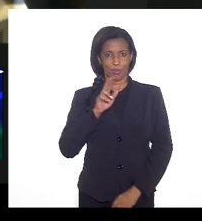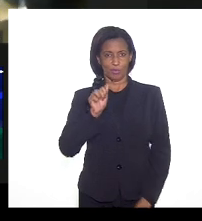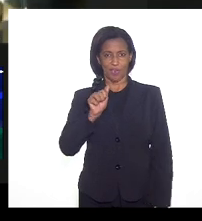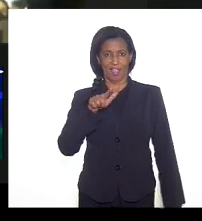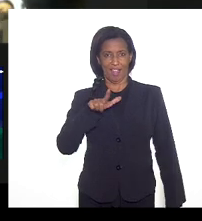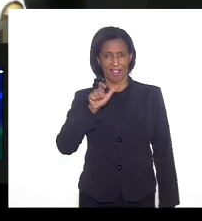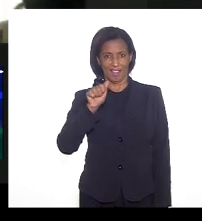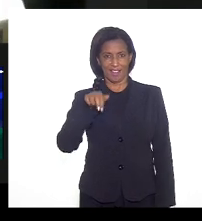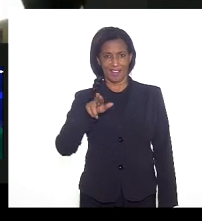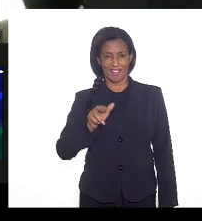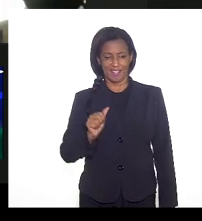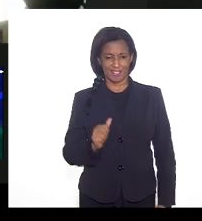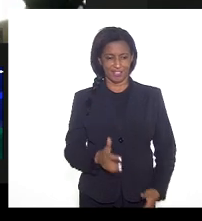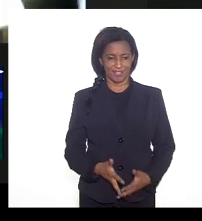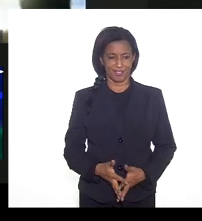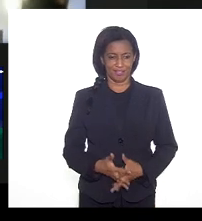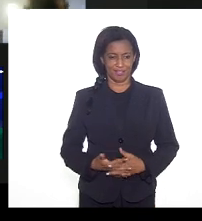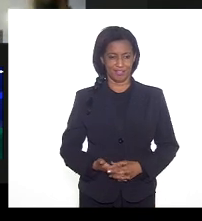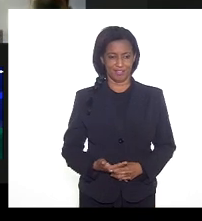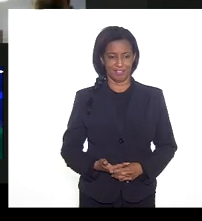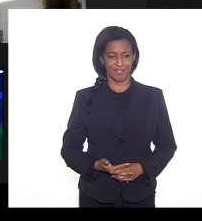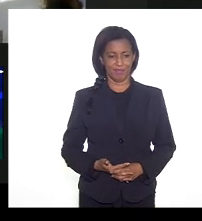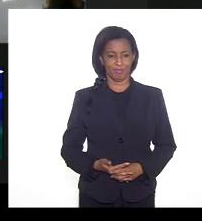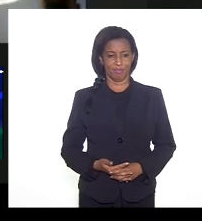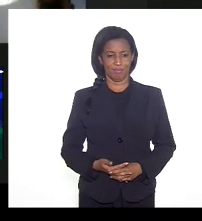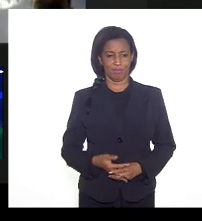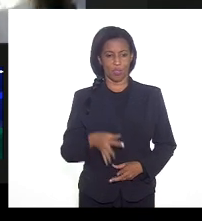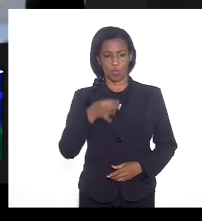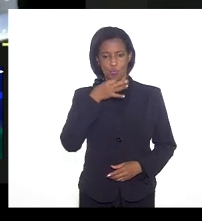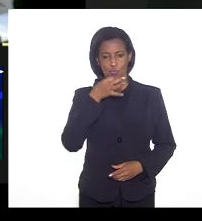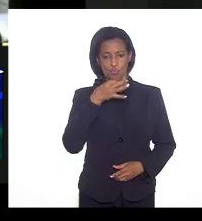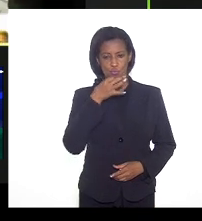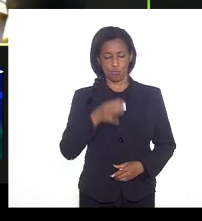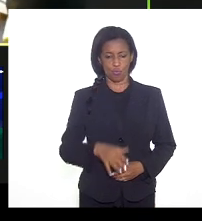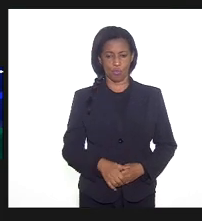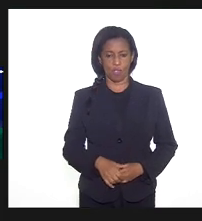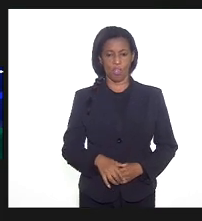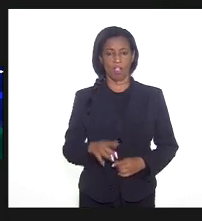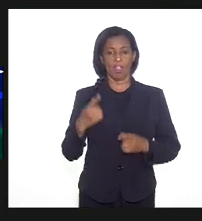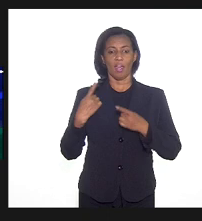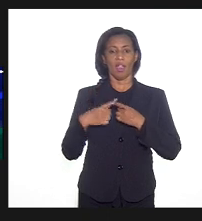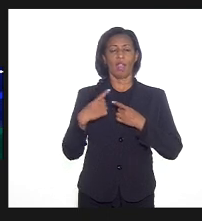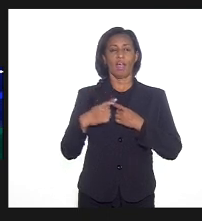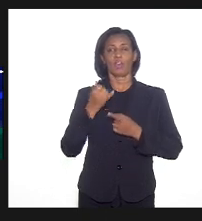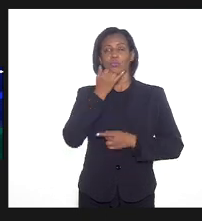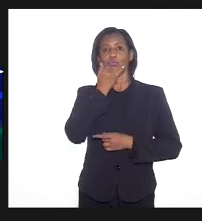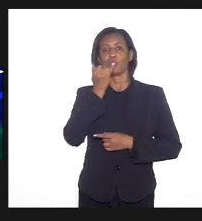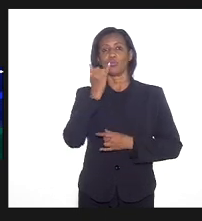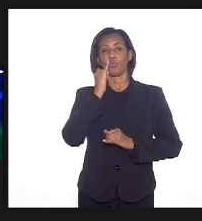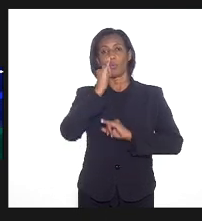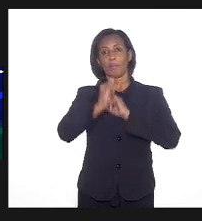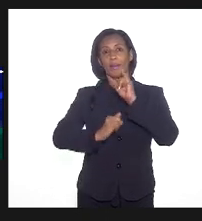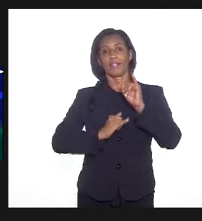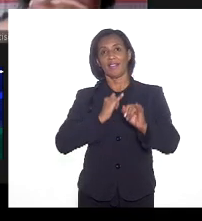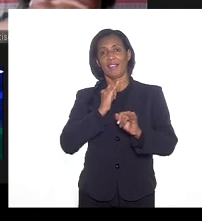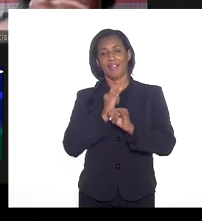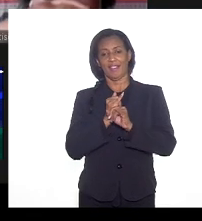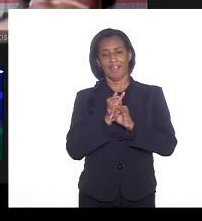tá sem som Carlos É porque eu tô sem internet pedi auxílio ela pra agora